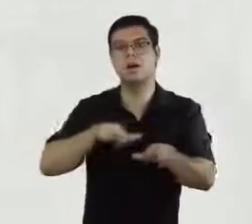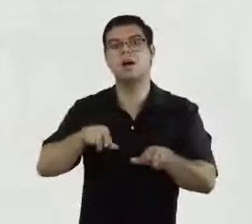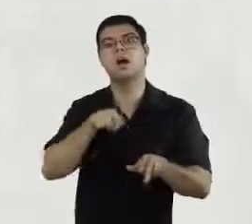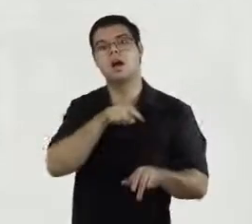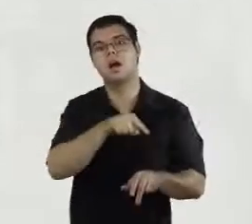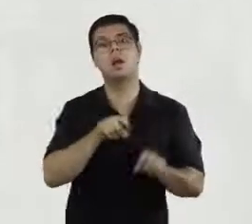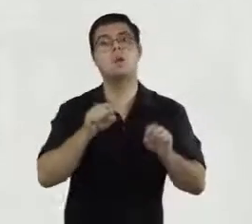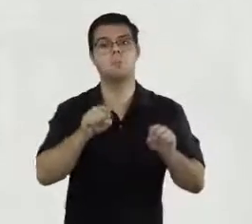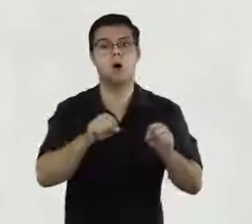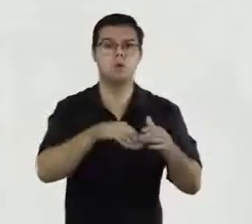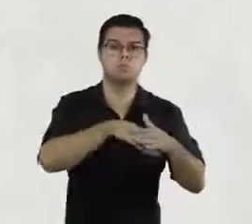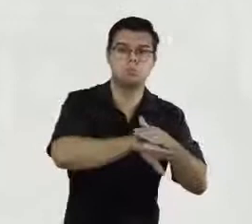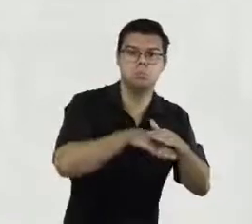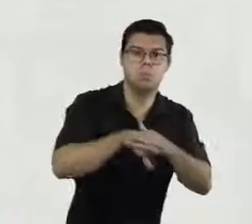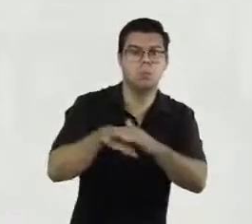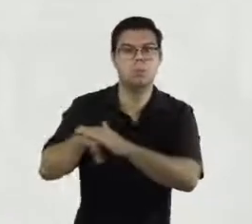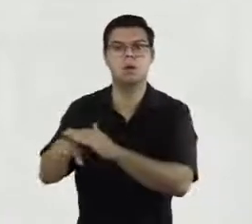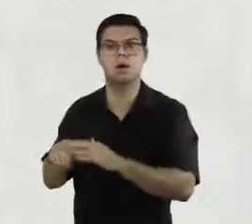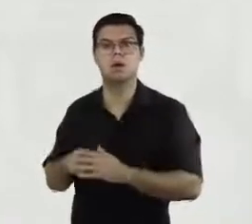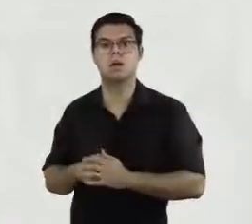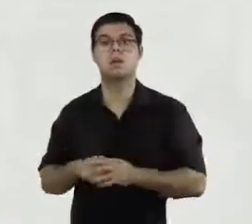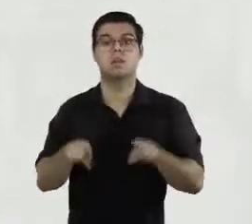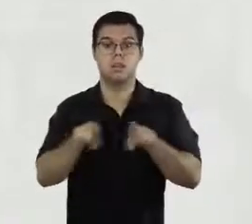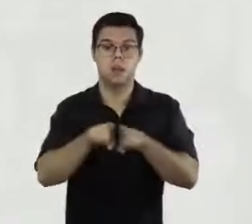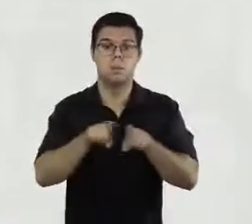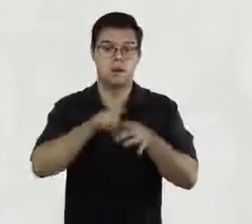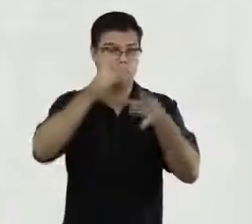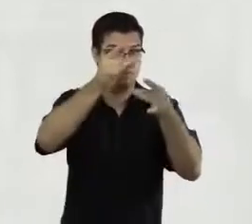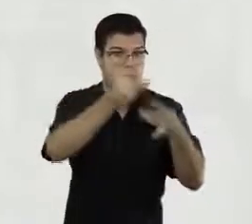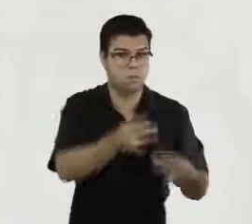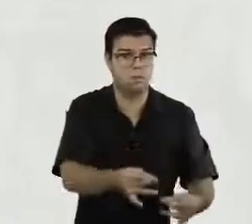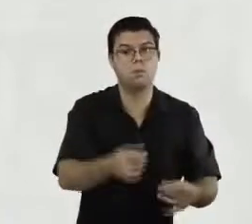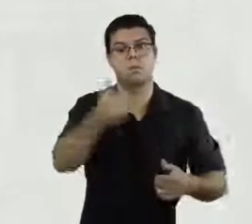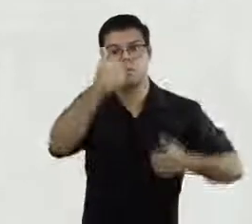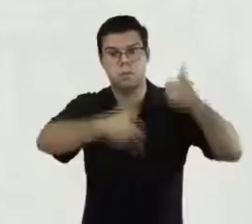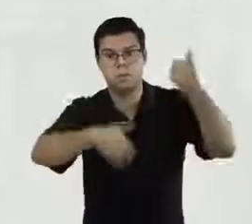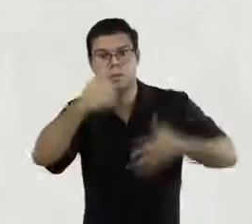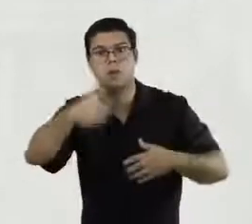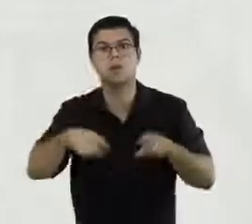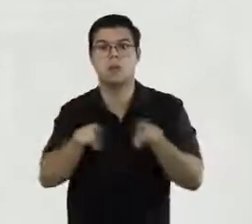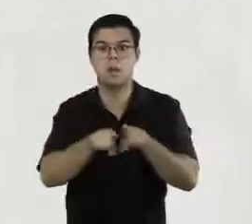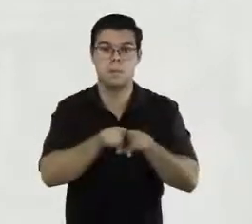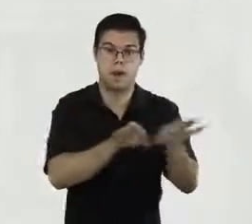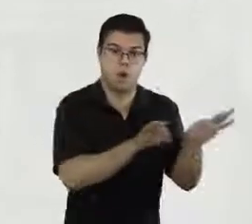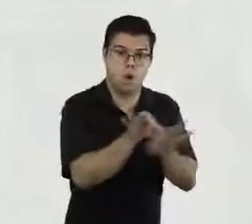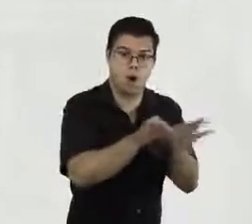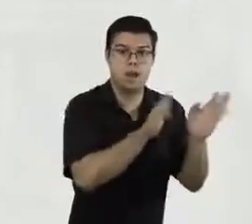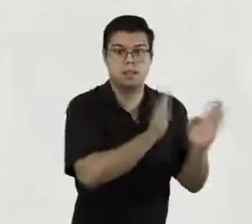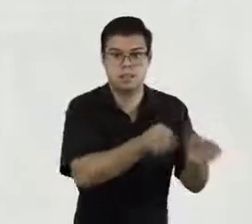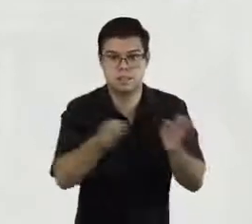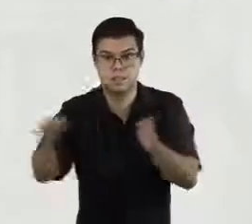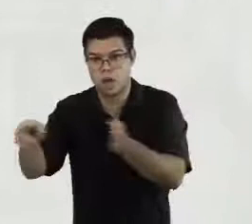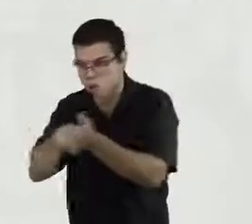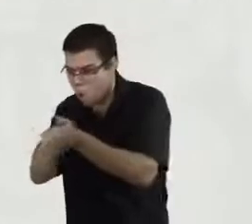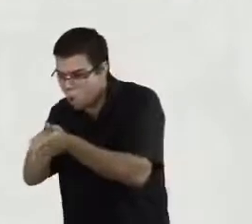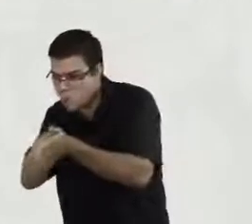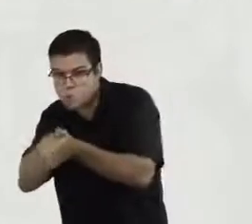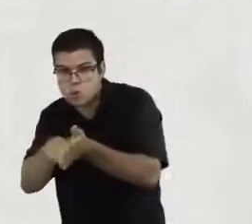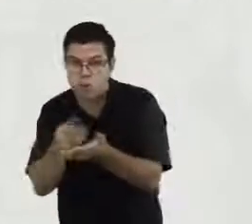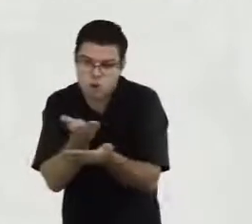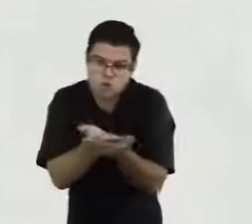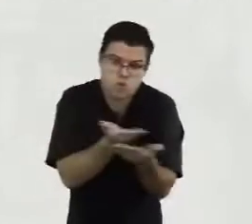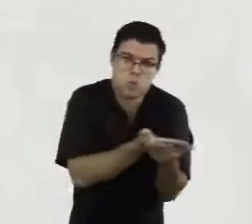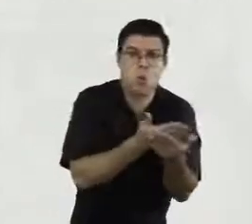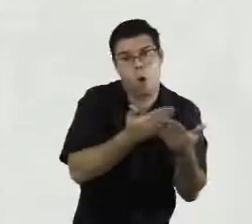devidamente conservados, passíveis de descrição e organizados para fins de consulta, estudo ou prova. No